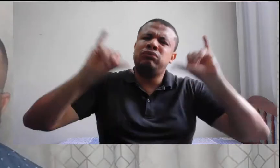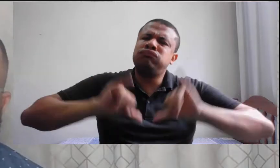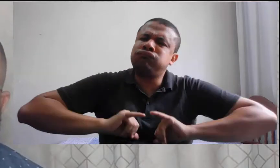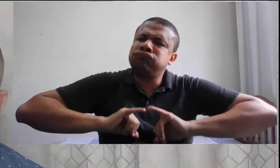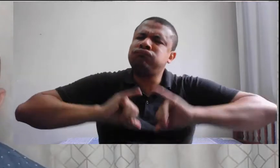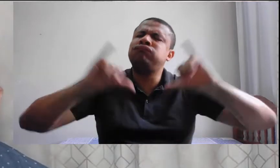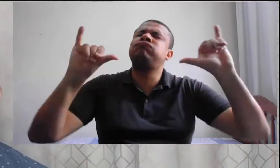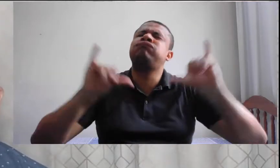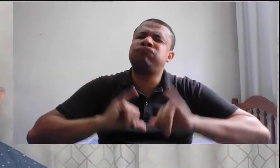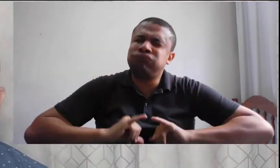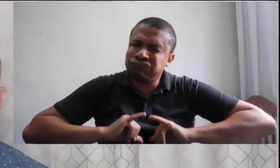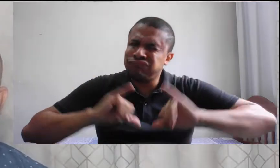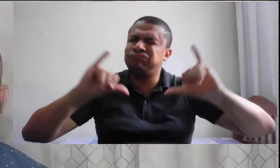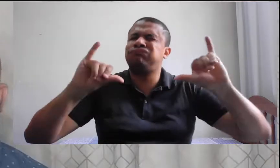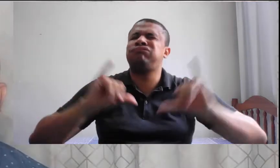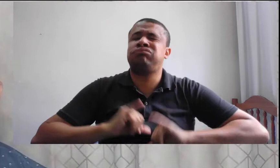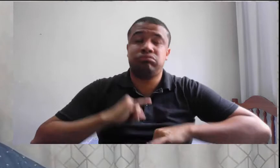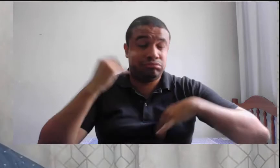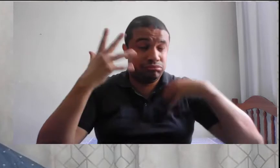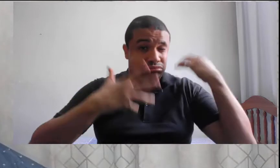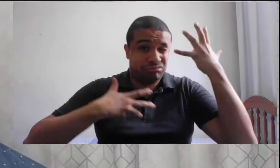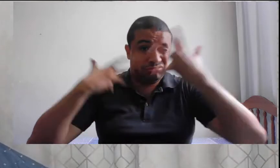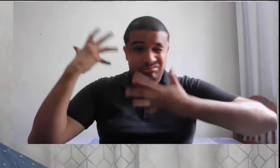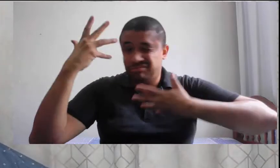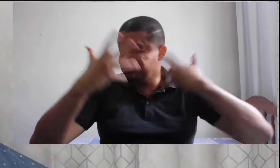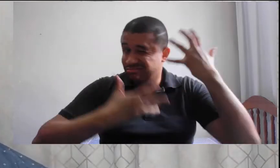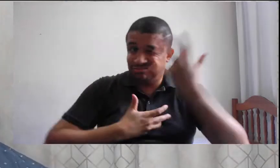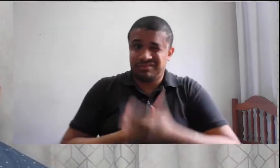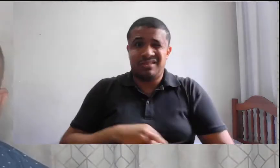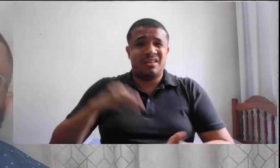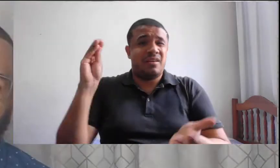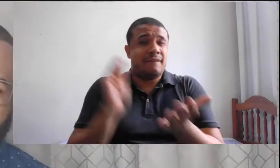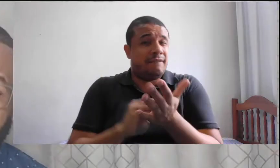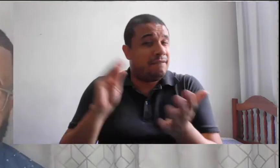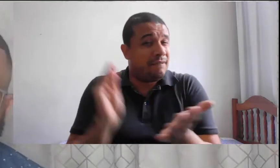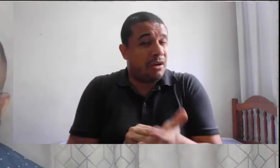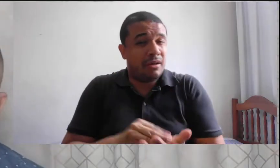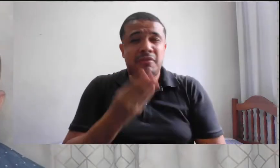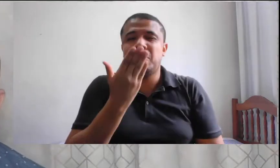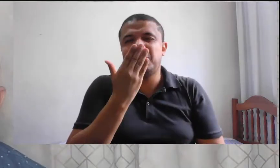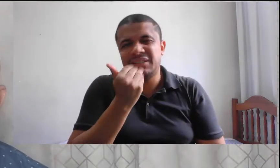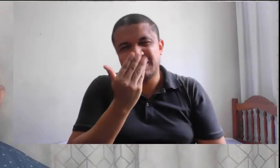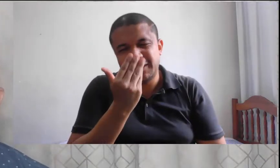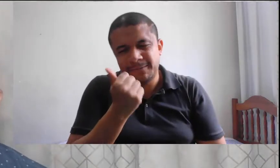vida. Passamos por grandes horrores. Falta do que comer.